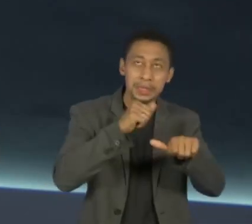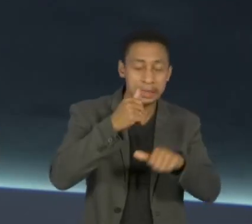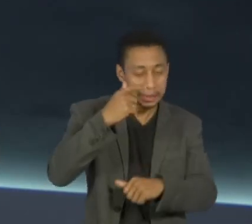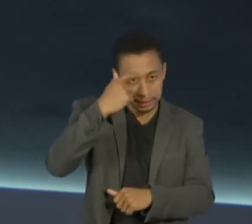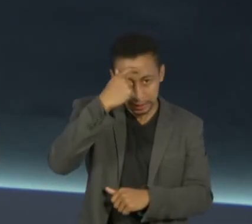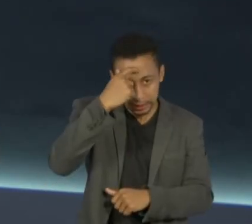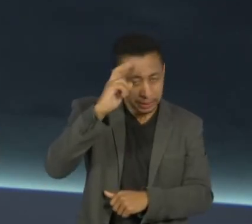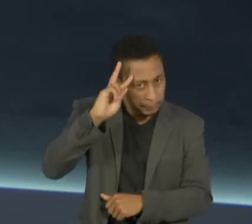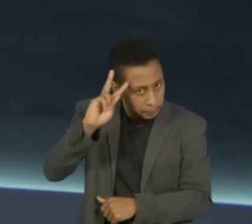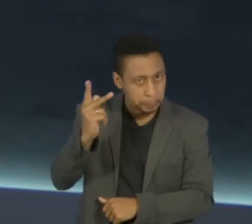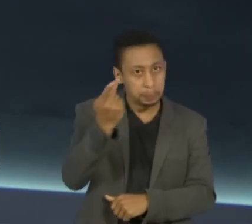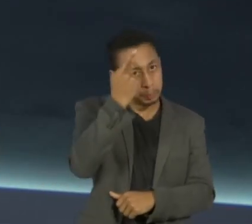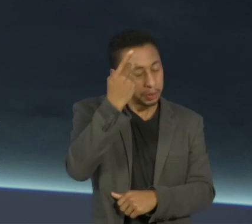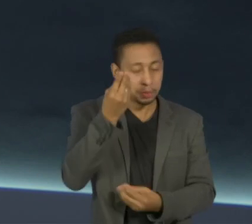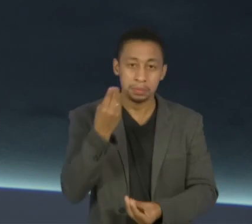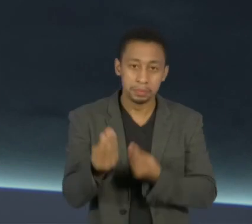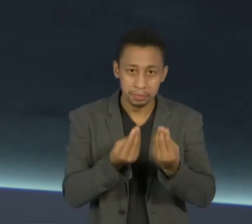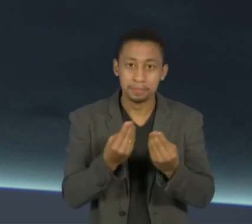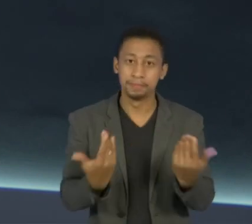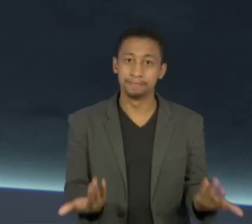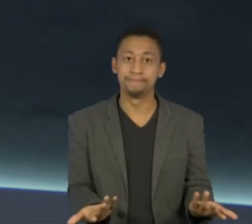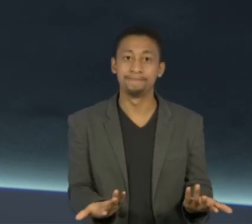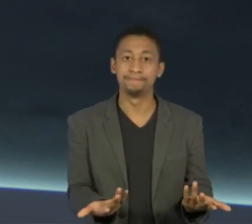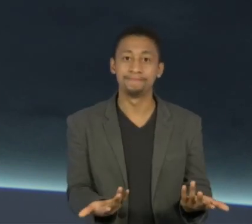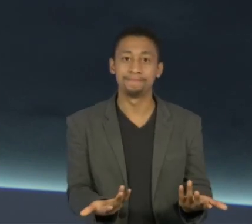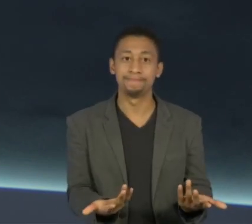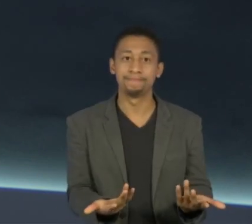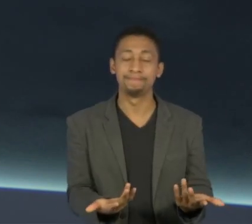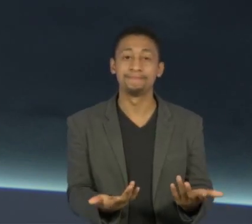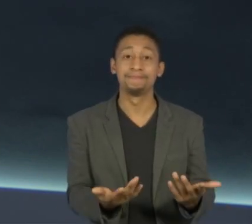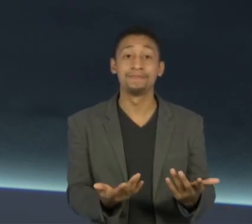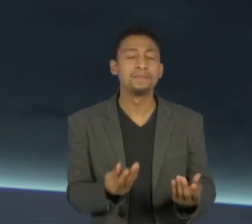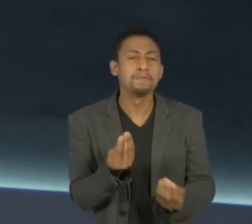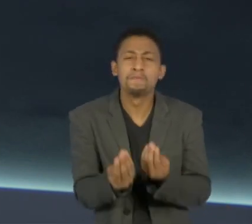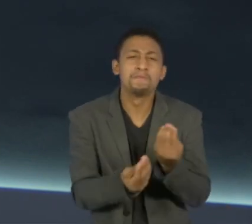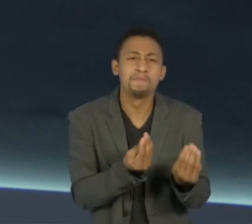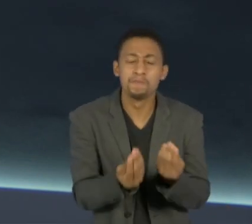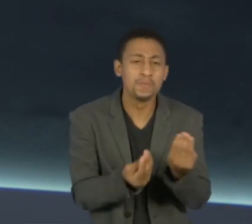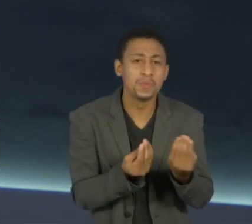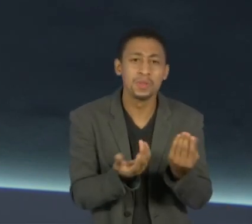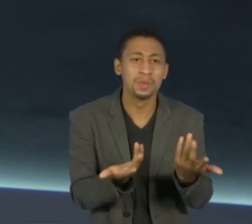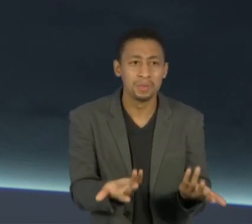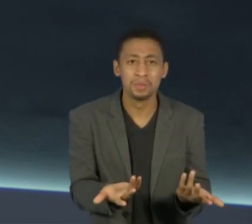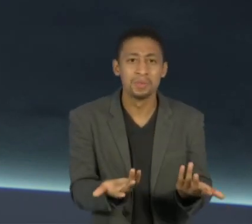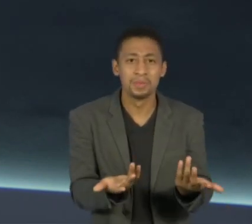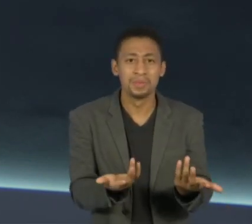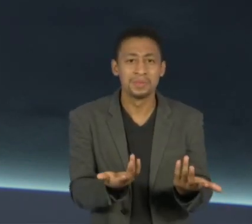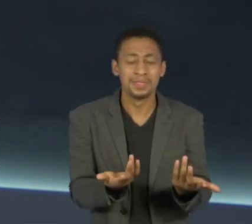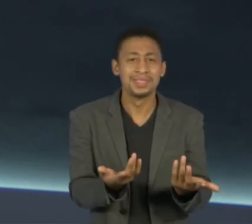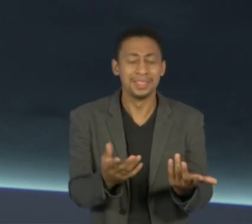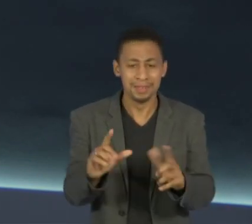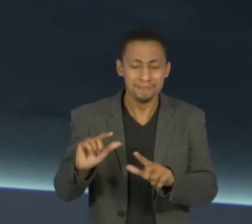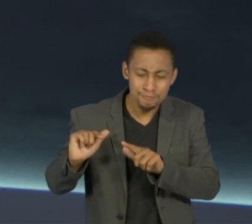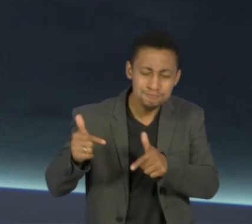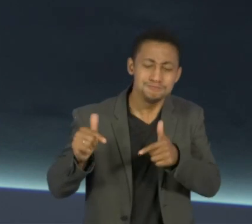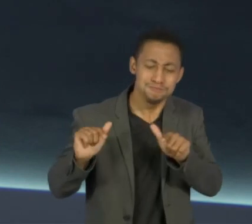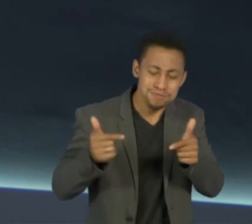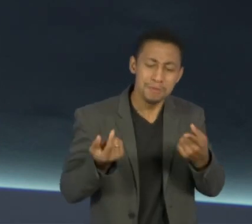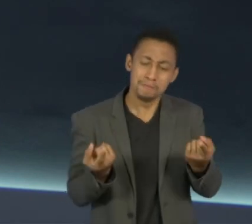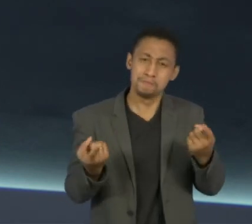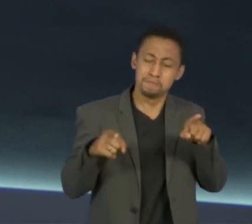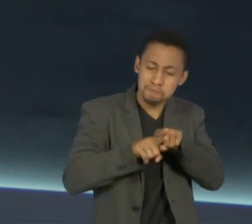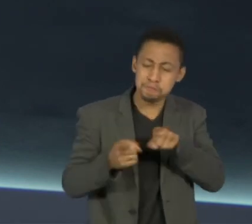de mentalidade e de instituições. Como usar essa força aliada